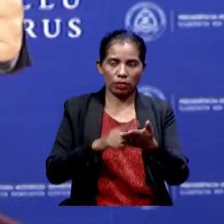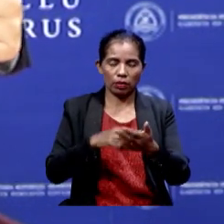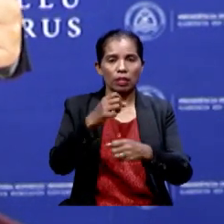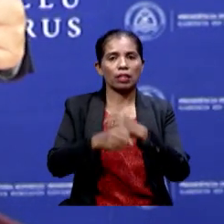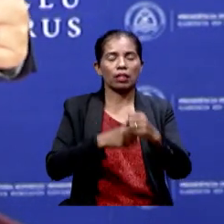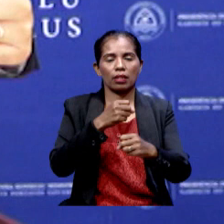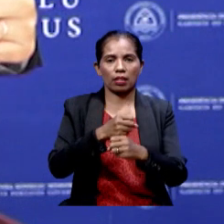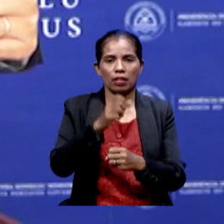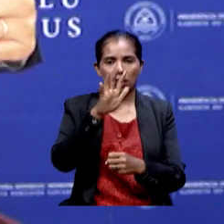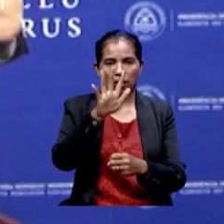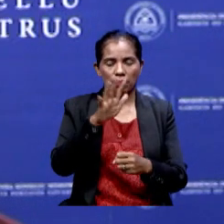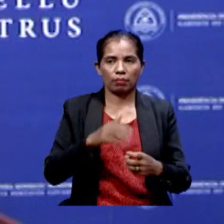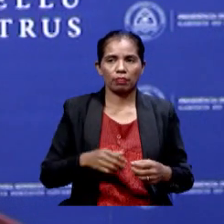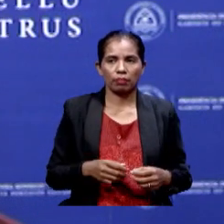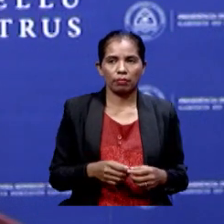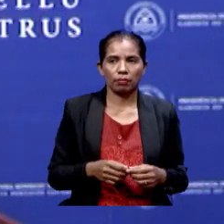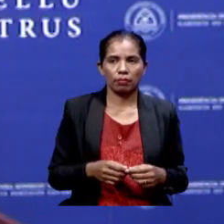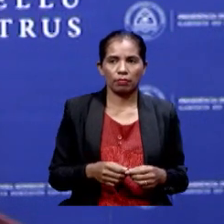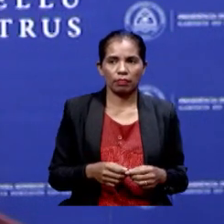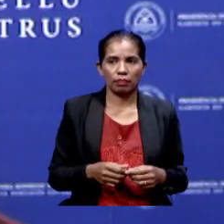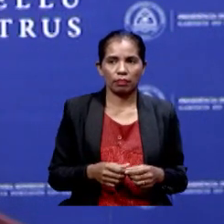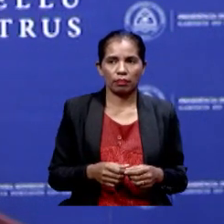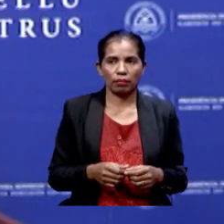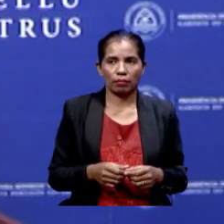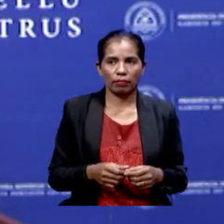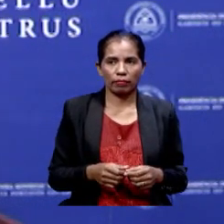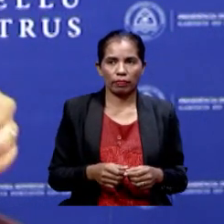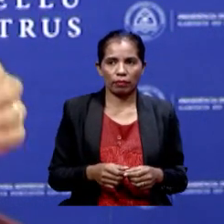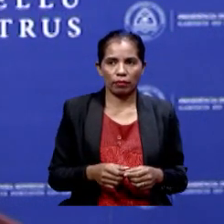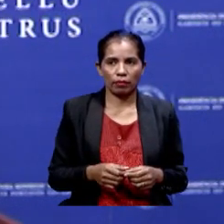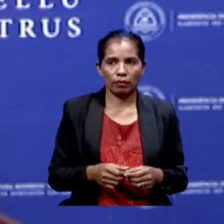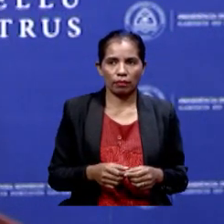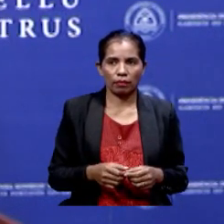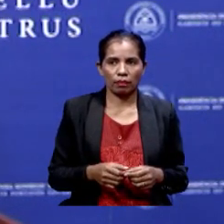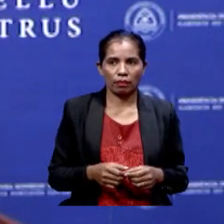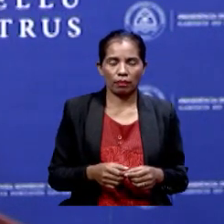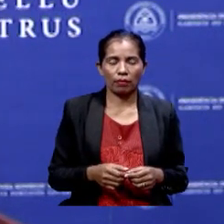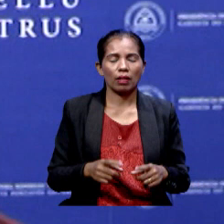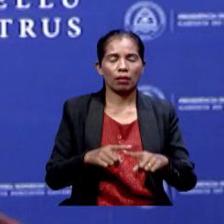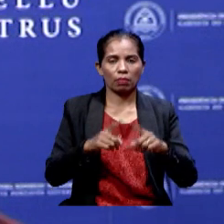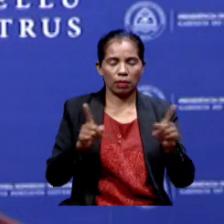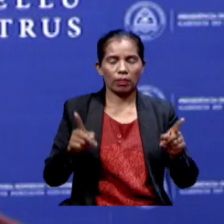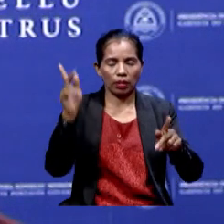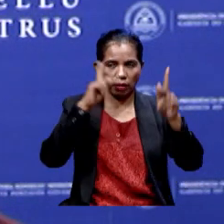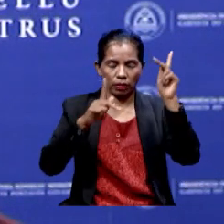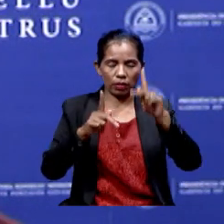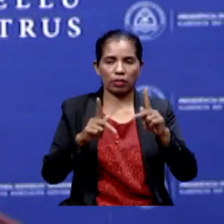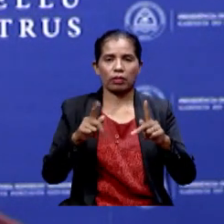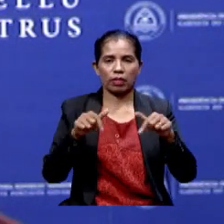lima. Então bele renovável da lima, da lima. Vê caso de nene, né caso